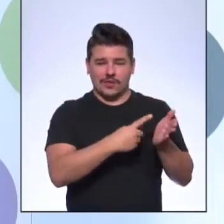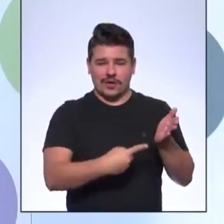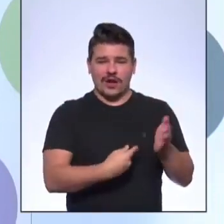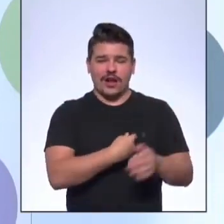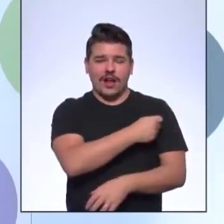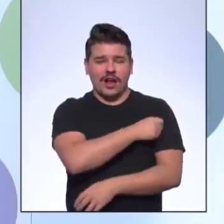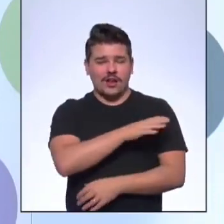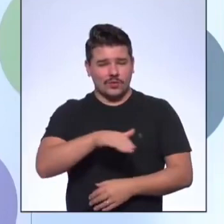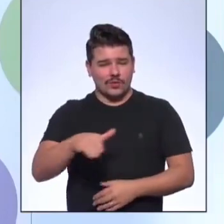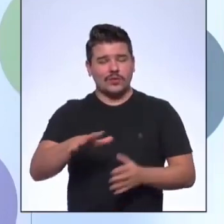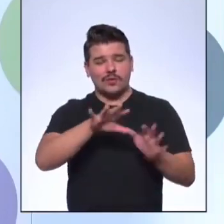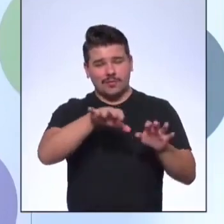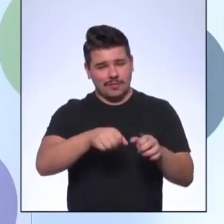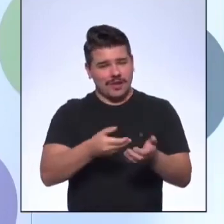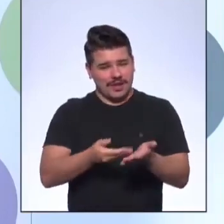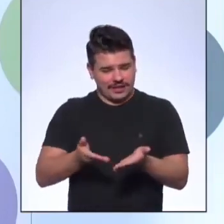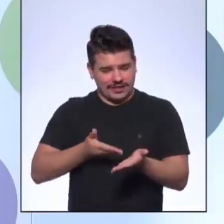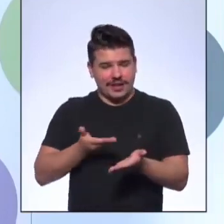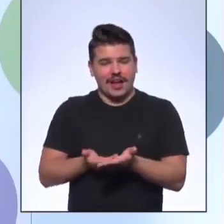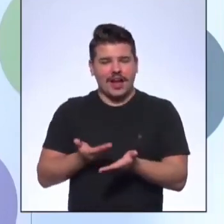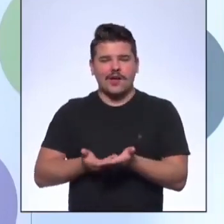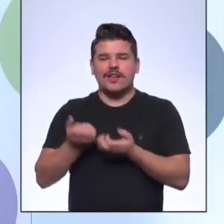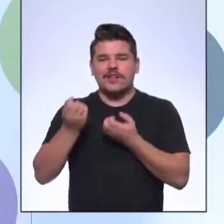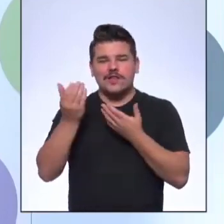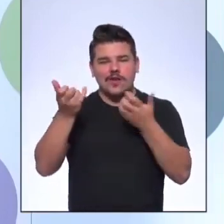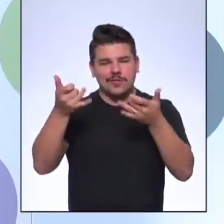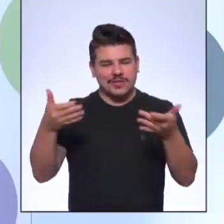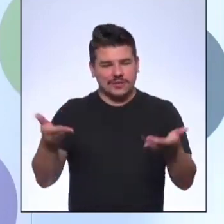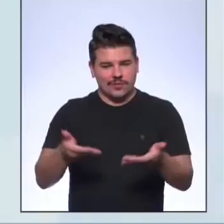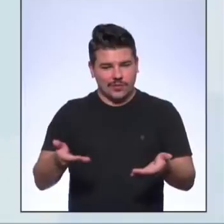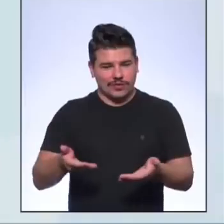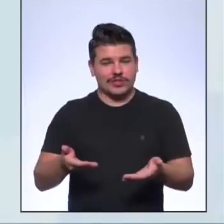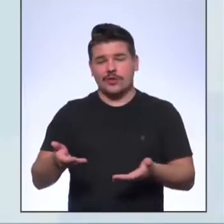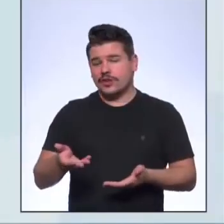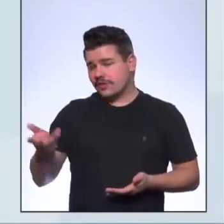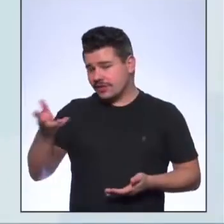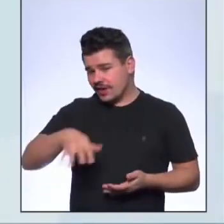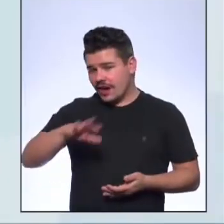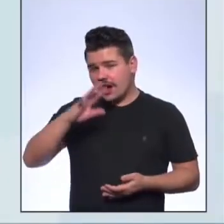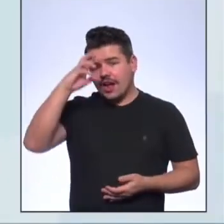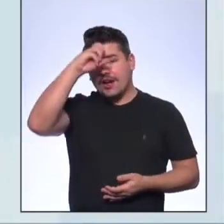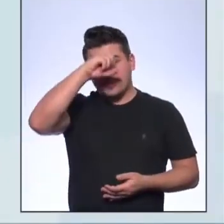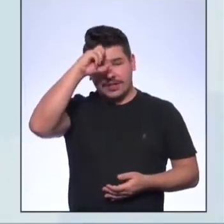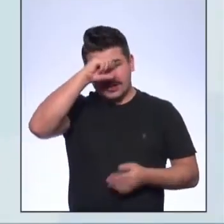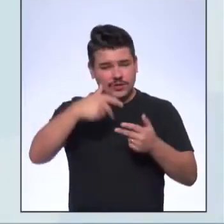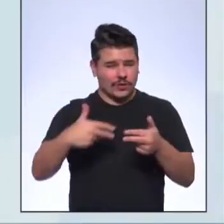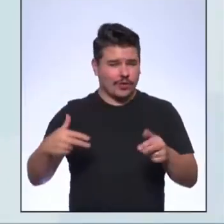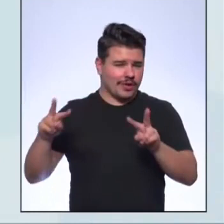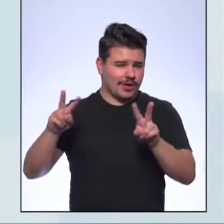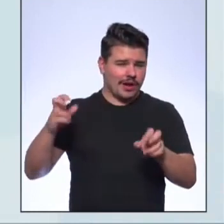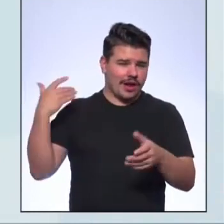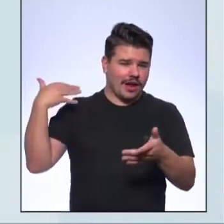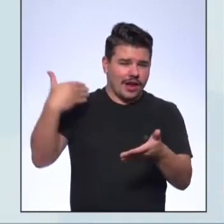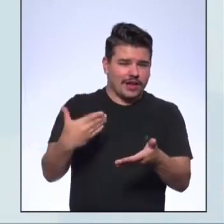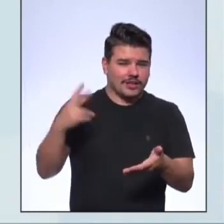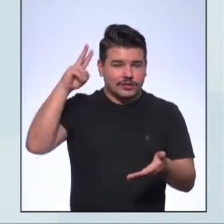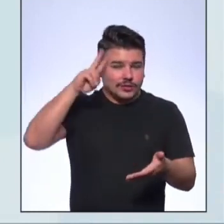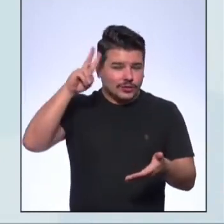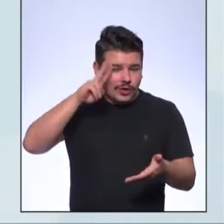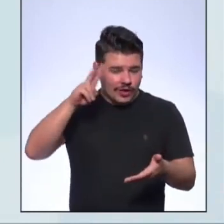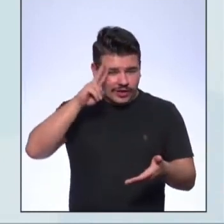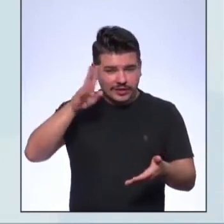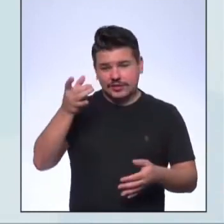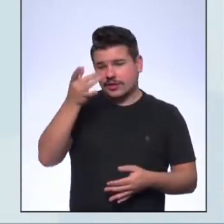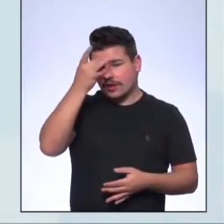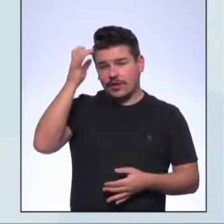e informações sobre a nossa aula. Então, a habilidade que a gente vai trabalhar é identificar os aspectos históricos das concepções